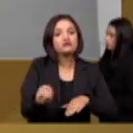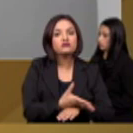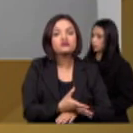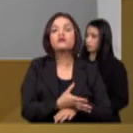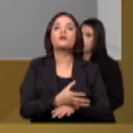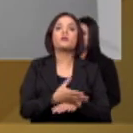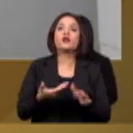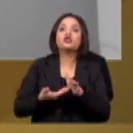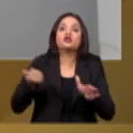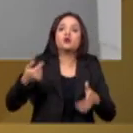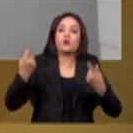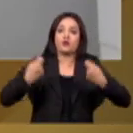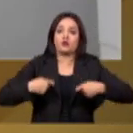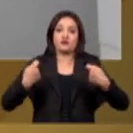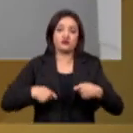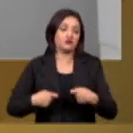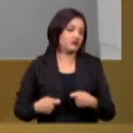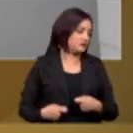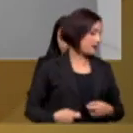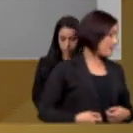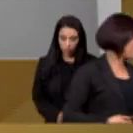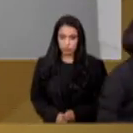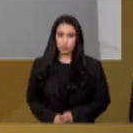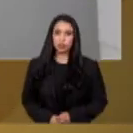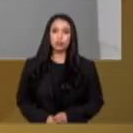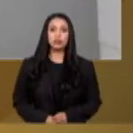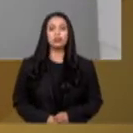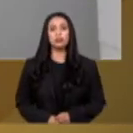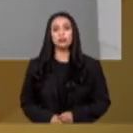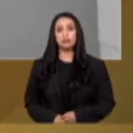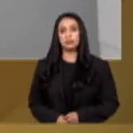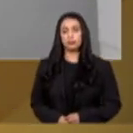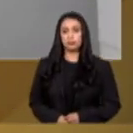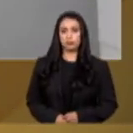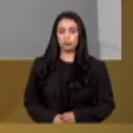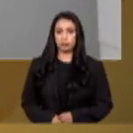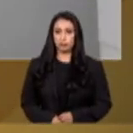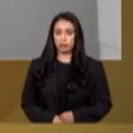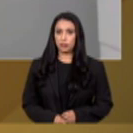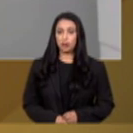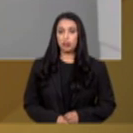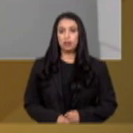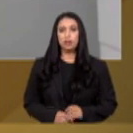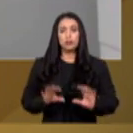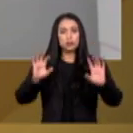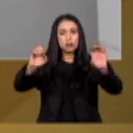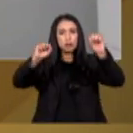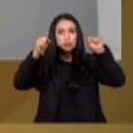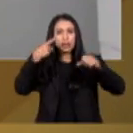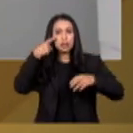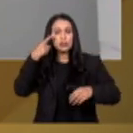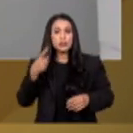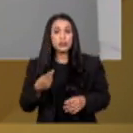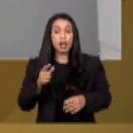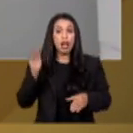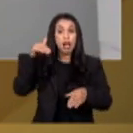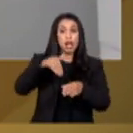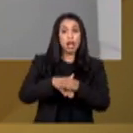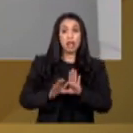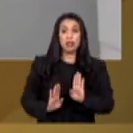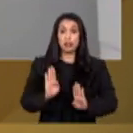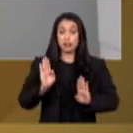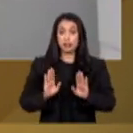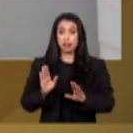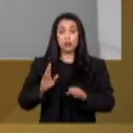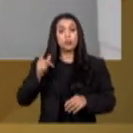suprimiu a necessidade e com mais observar enquanto o final do mar para eleição de seus dirigentes aqui segundo o ministro